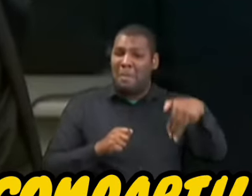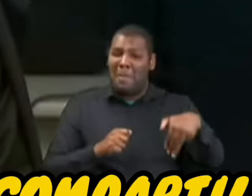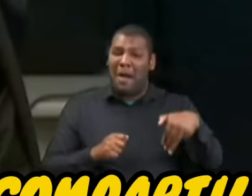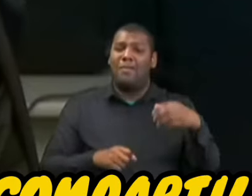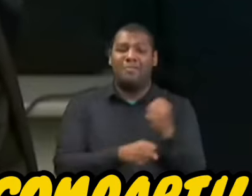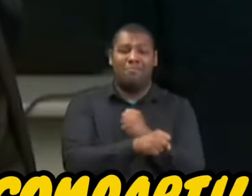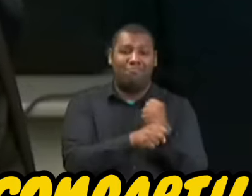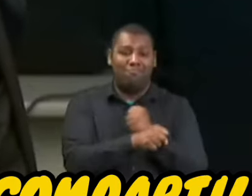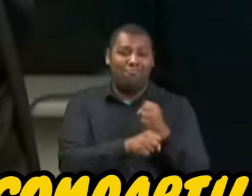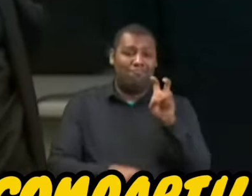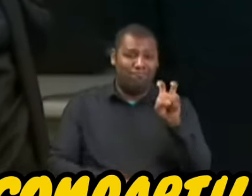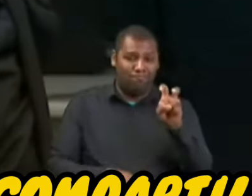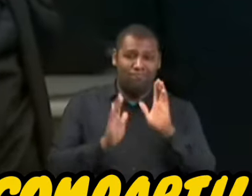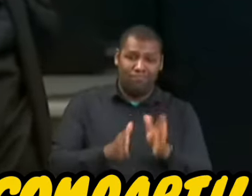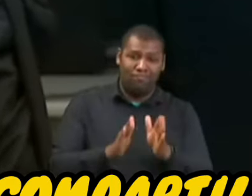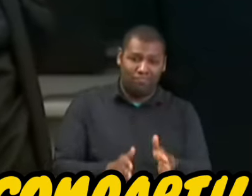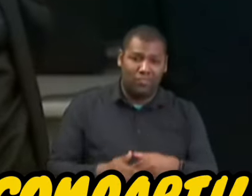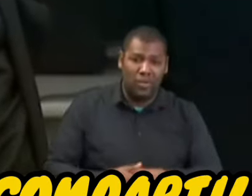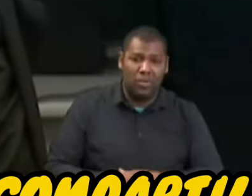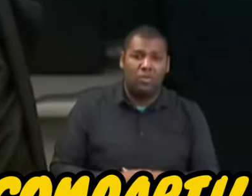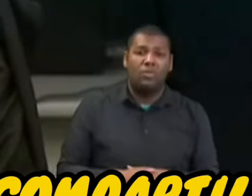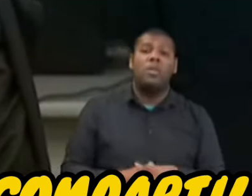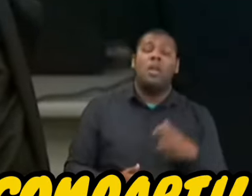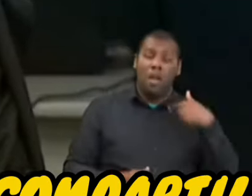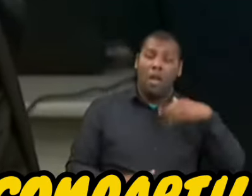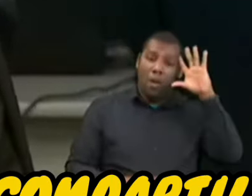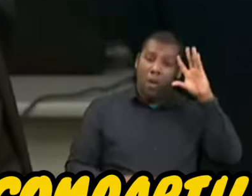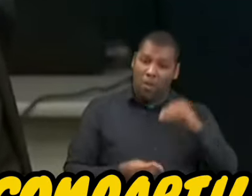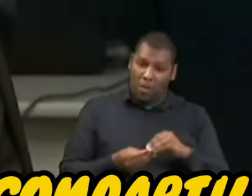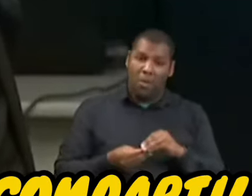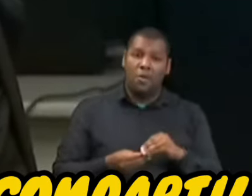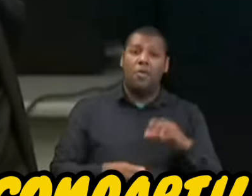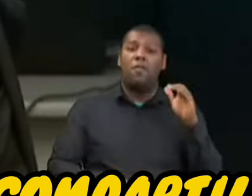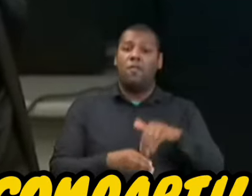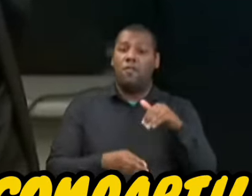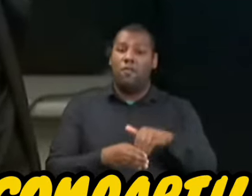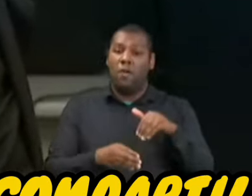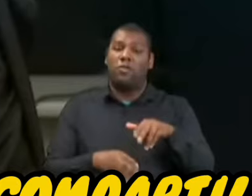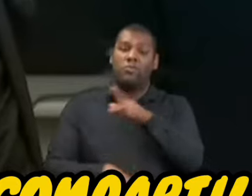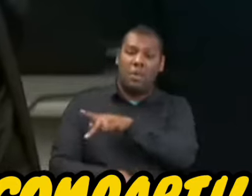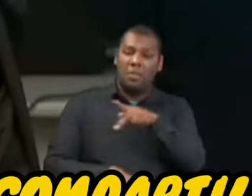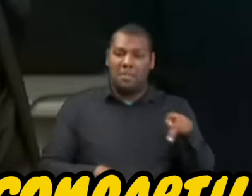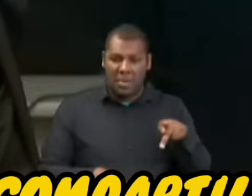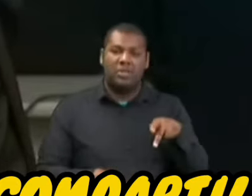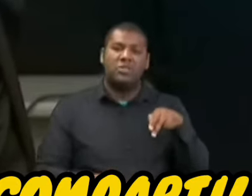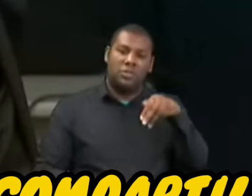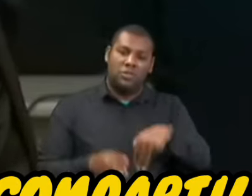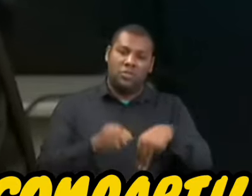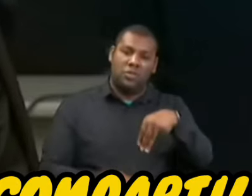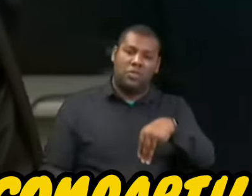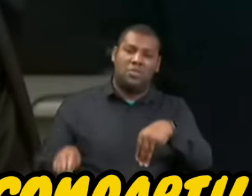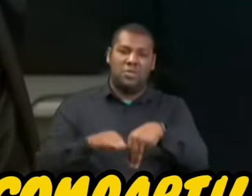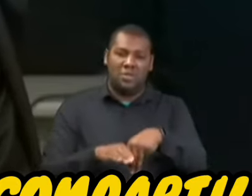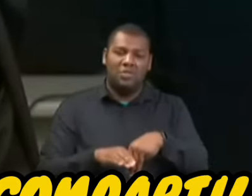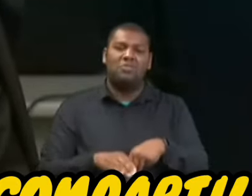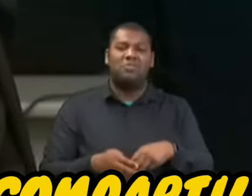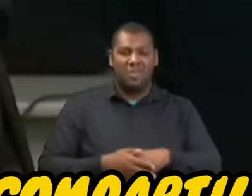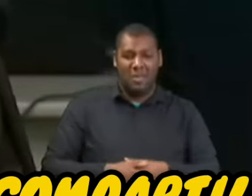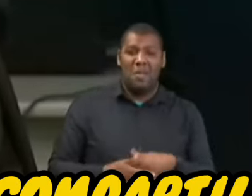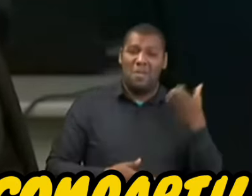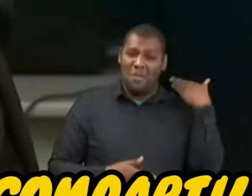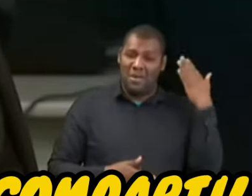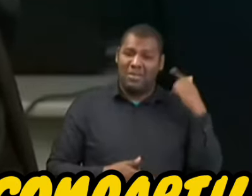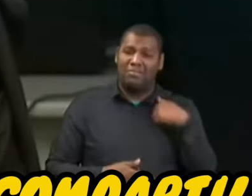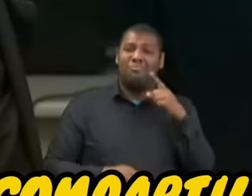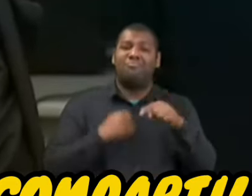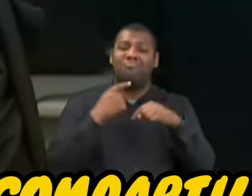no like para fortalecer o engajamento. E comentário também é essencial para o vídeo chegar mais longe. Pode comentar qualquer coisa, tá ligado, não? Na dúvida, joga